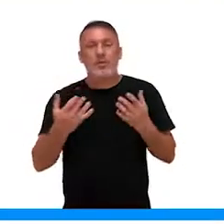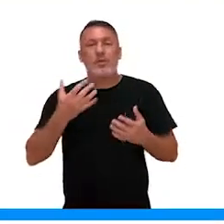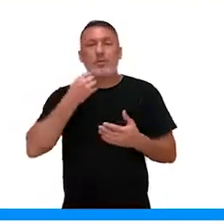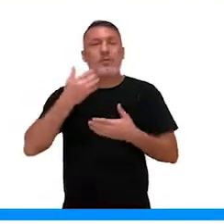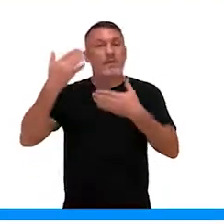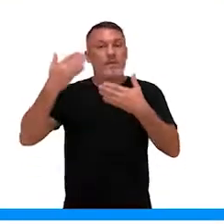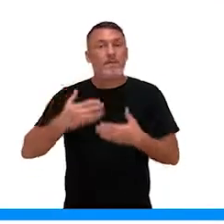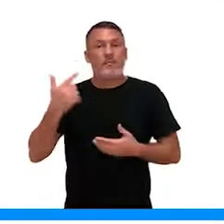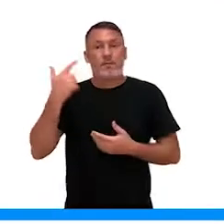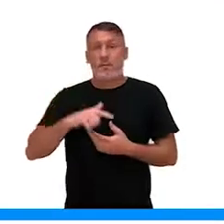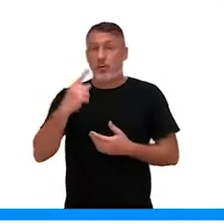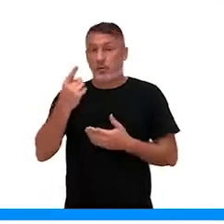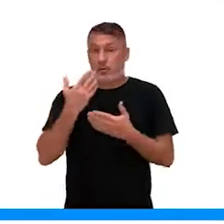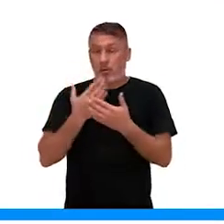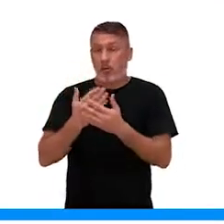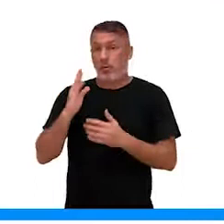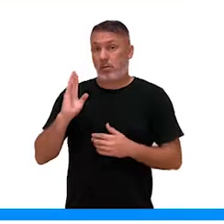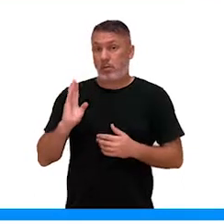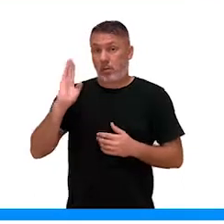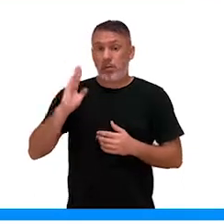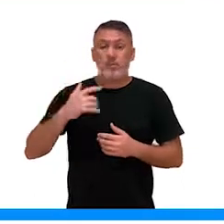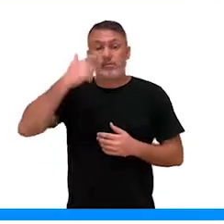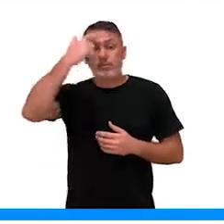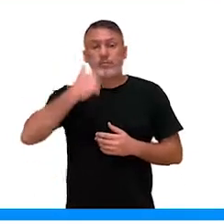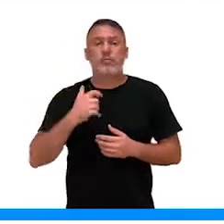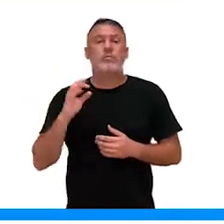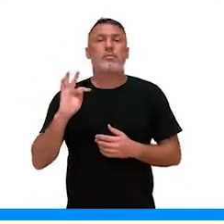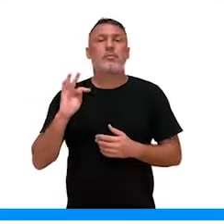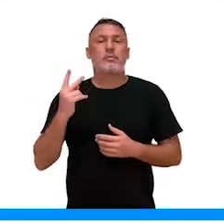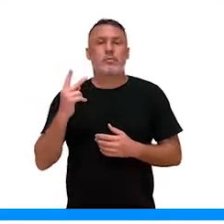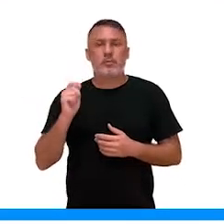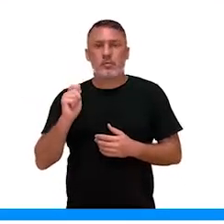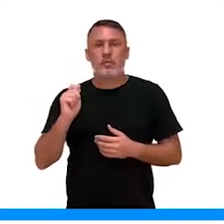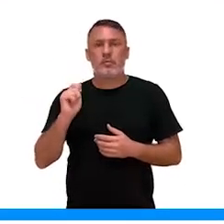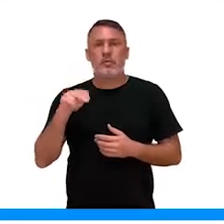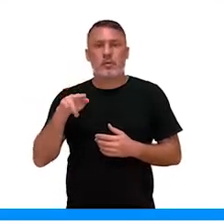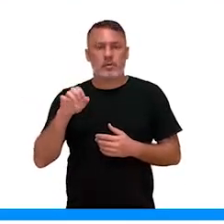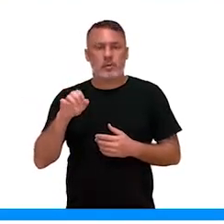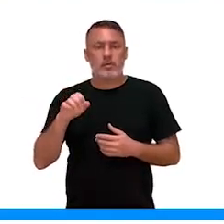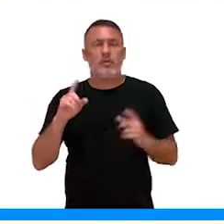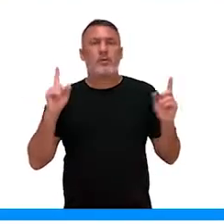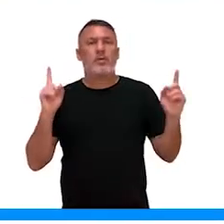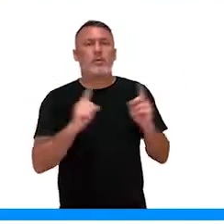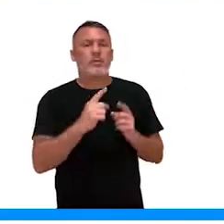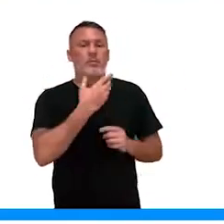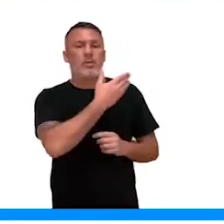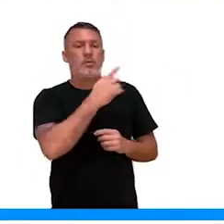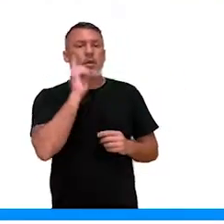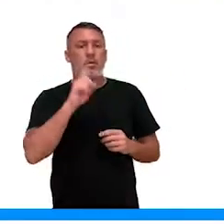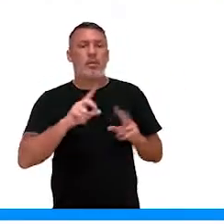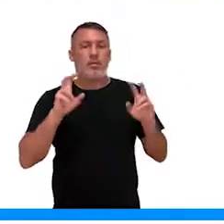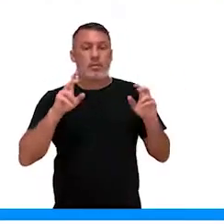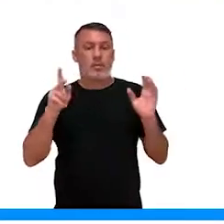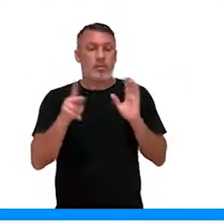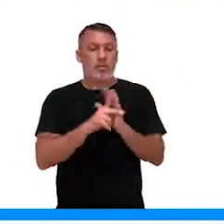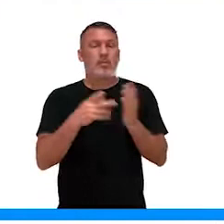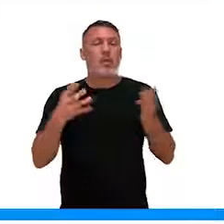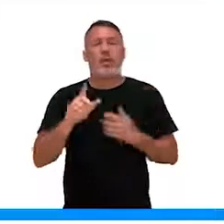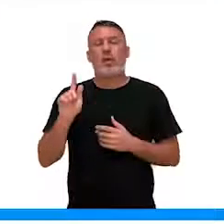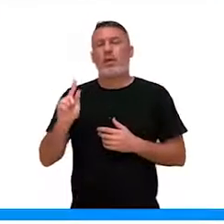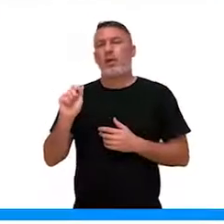Olá, pessoal! Bem-vindos a mais uma aula de Biologia, comigo, a professora Tayane. Hoje a gente vai falar um pouquinho sobre gametogênese